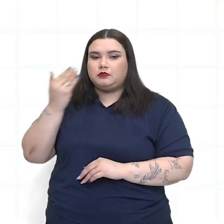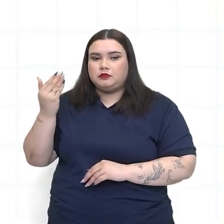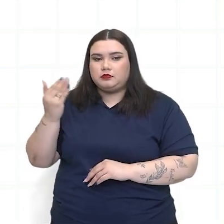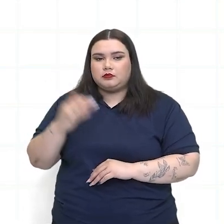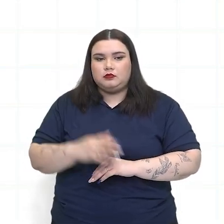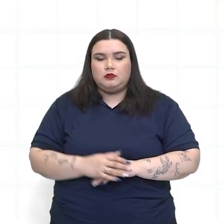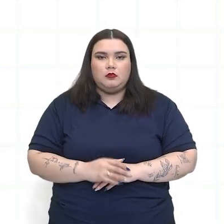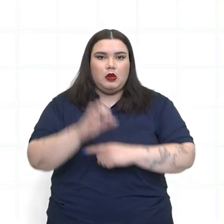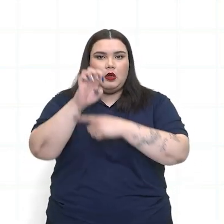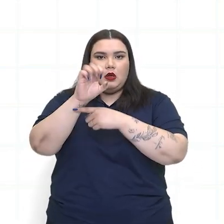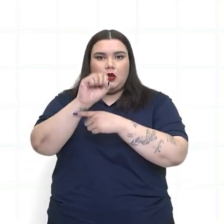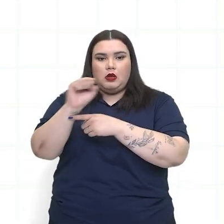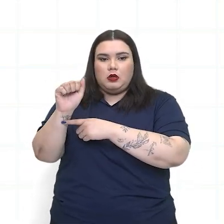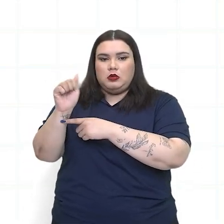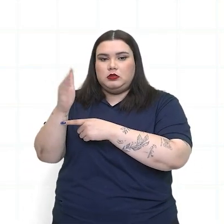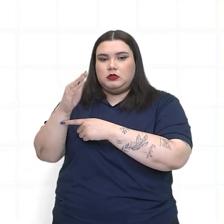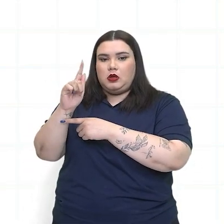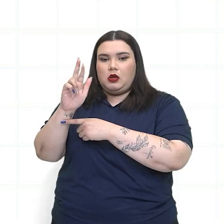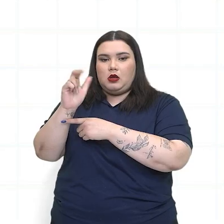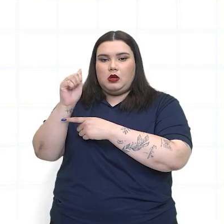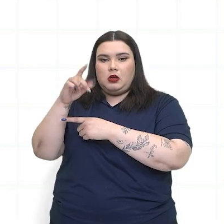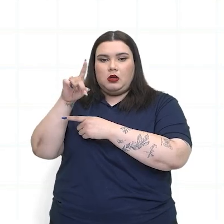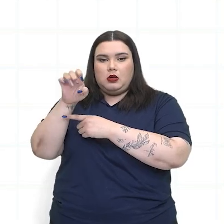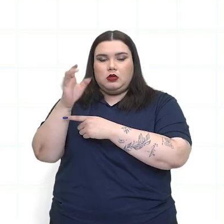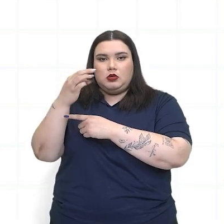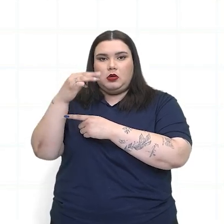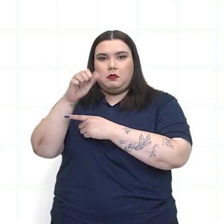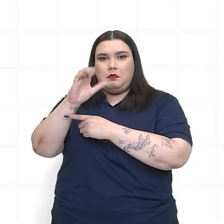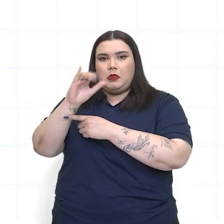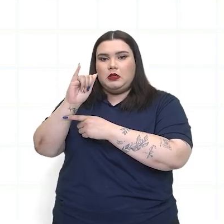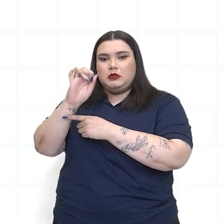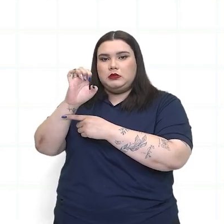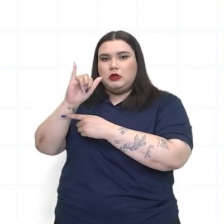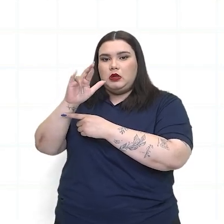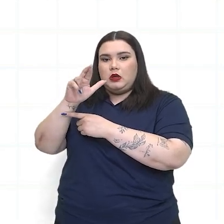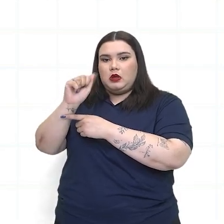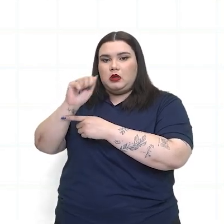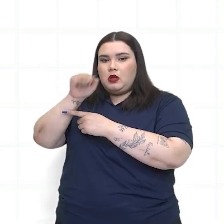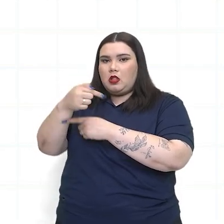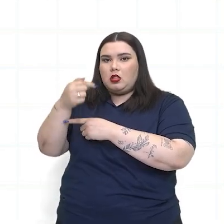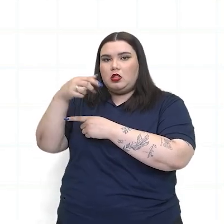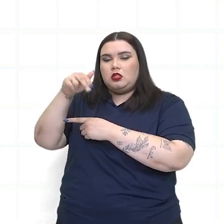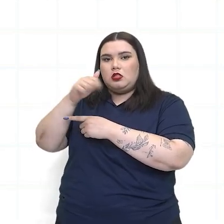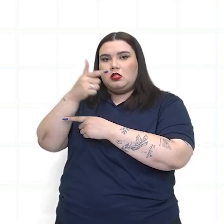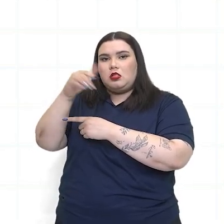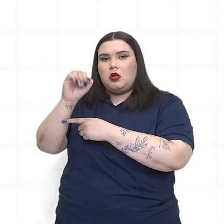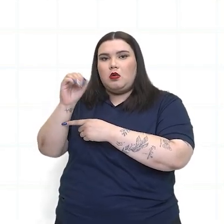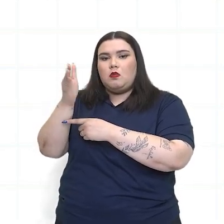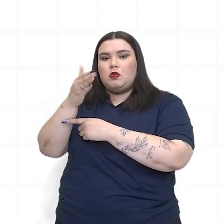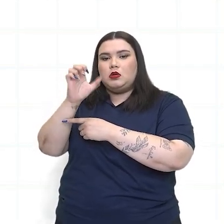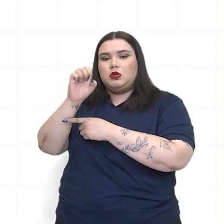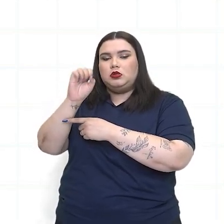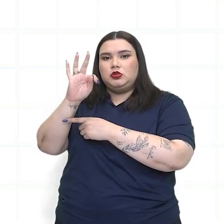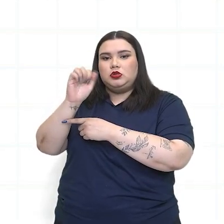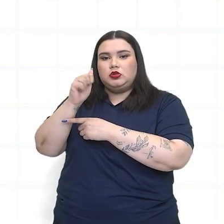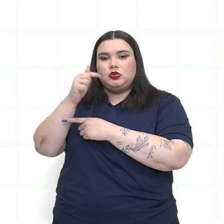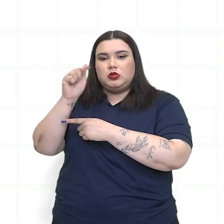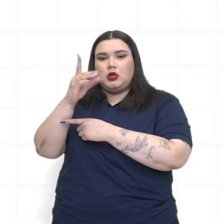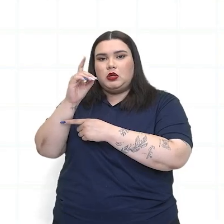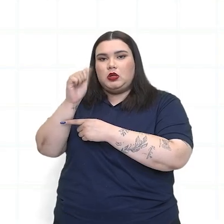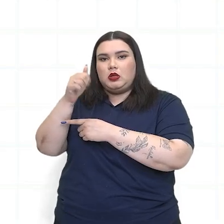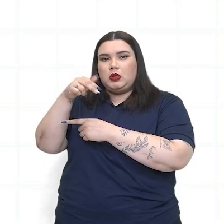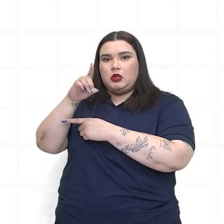essa grande macieira não está dando frutos. Quem é que não está dando frutos? Aqui eu tenho